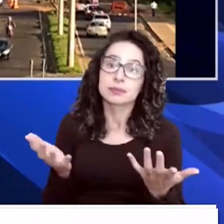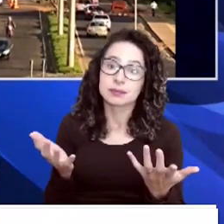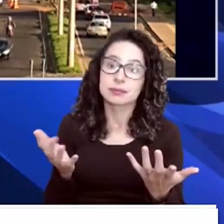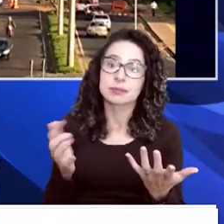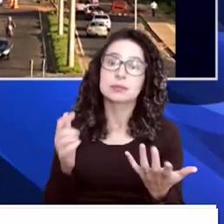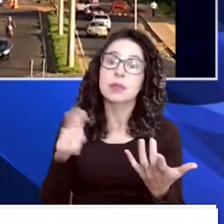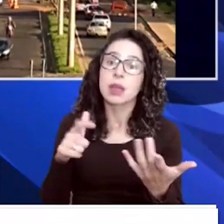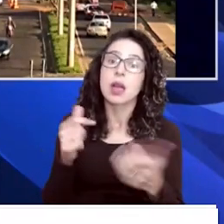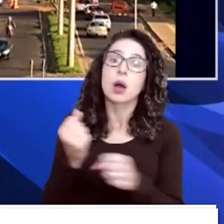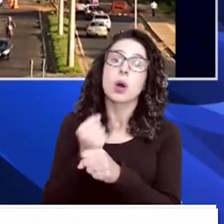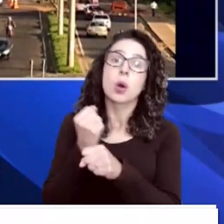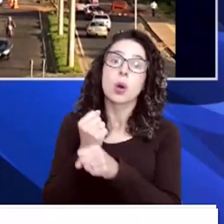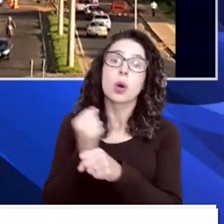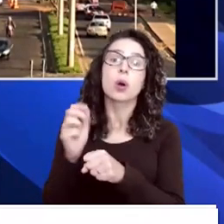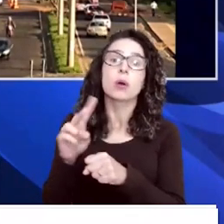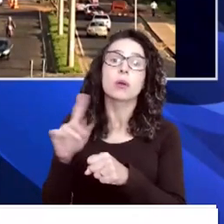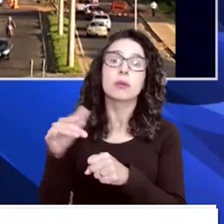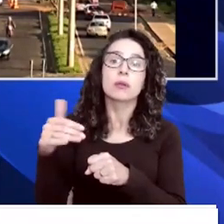vai,